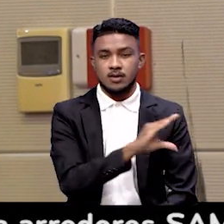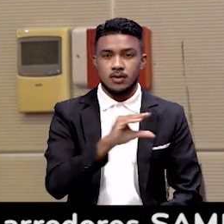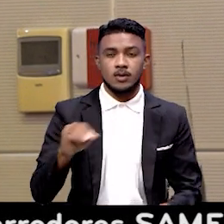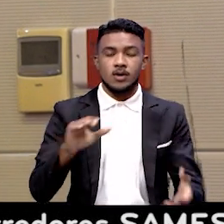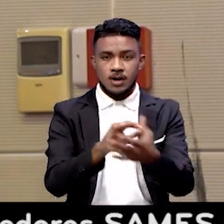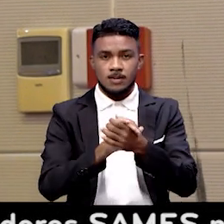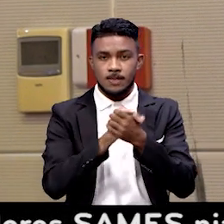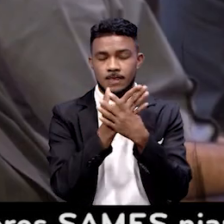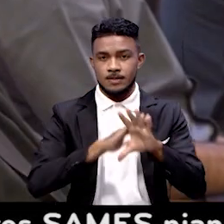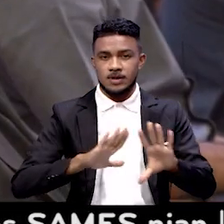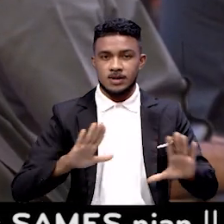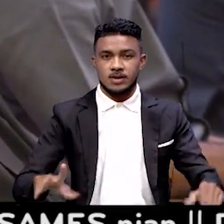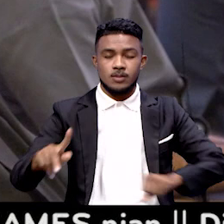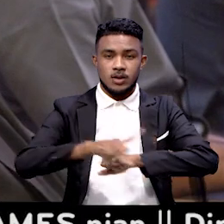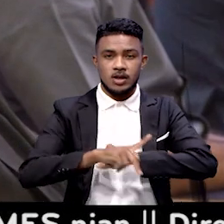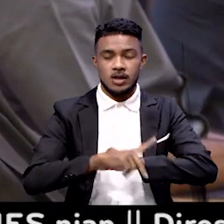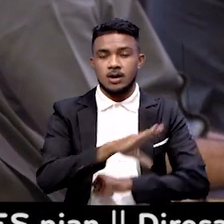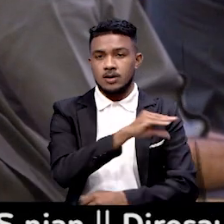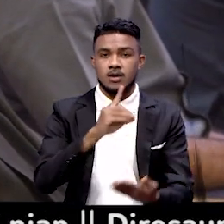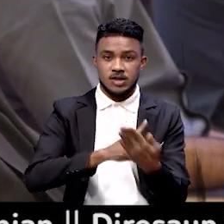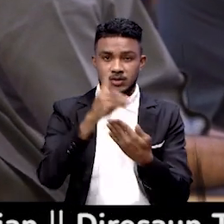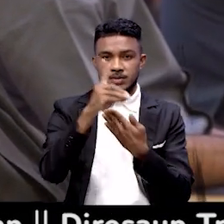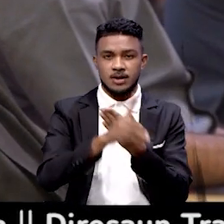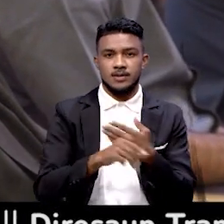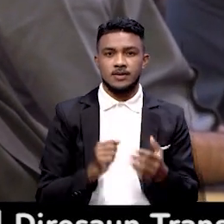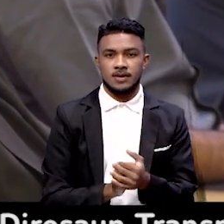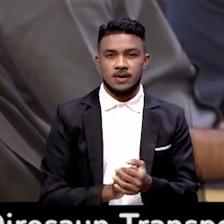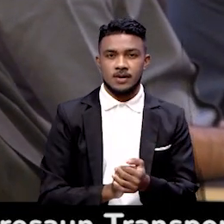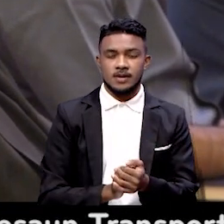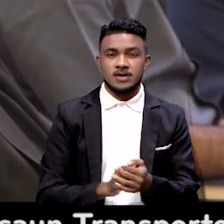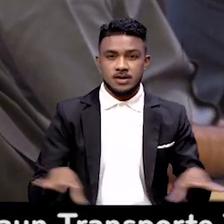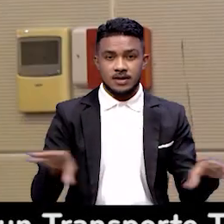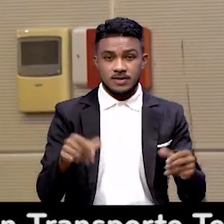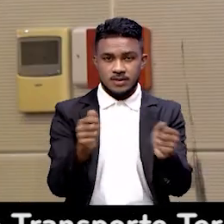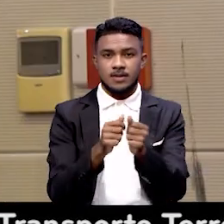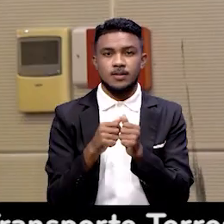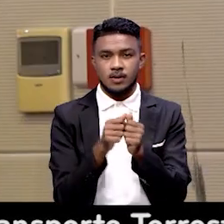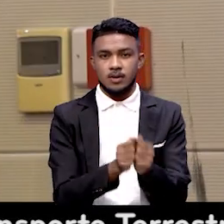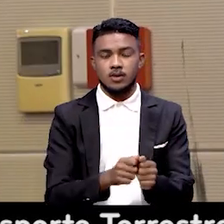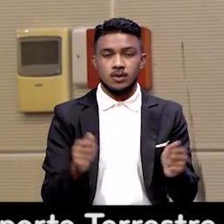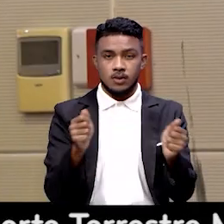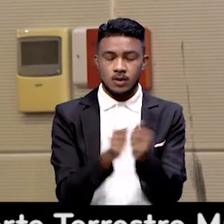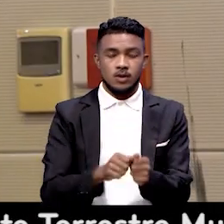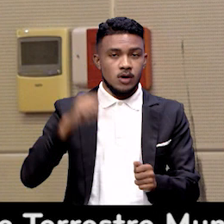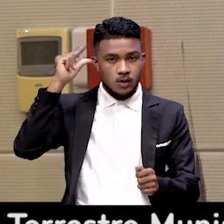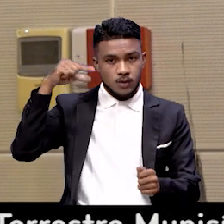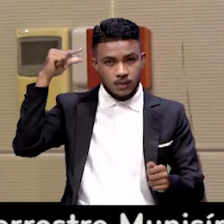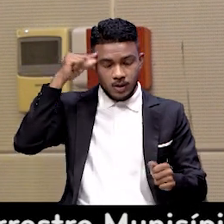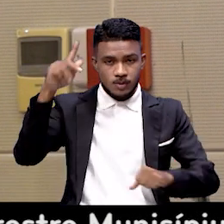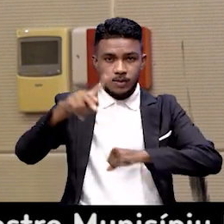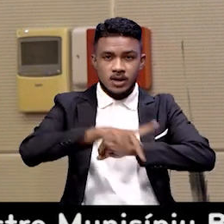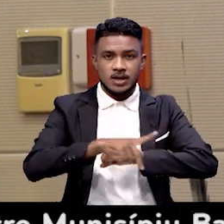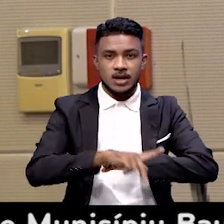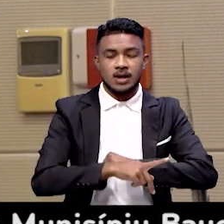estabilidade política e desenvolvimento, à cooperação com o governo referente a